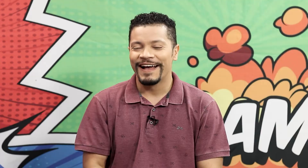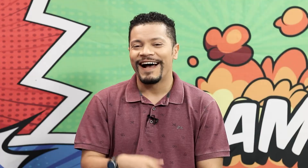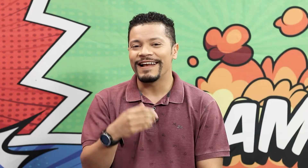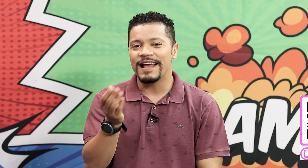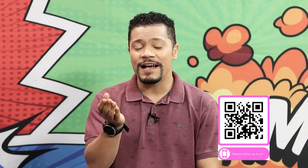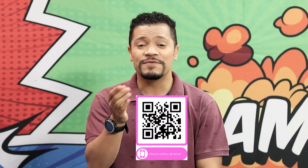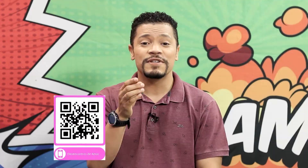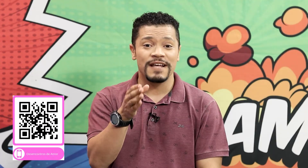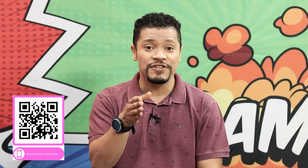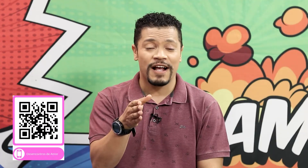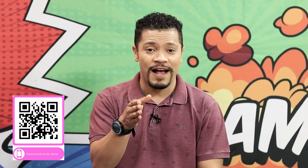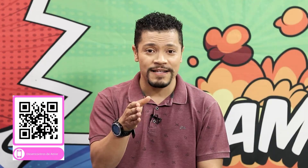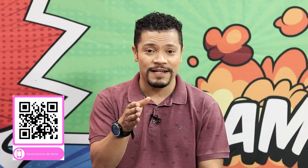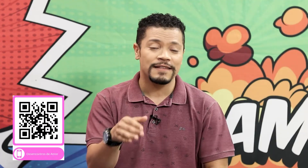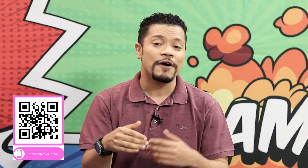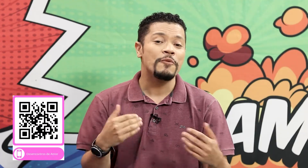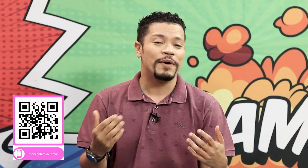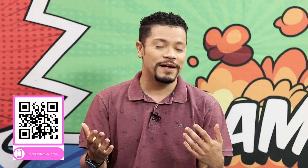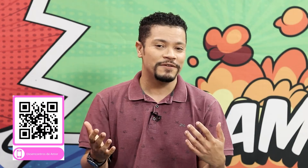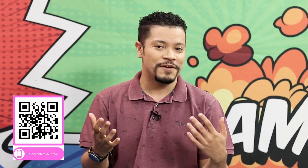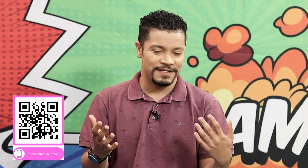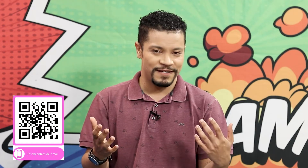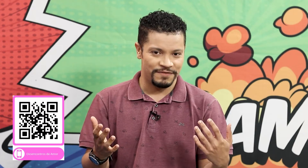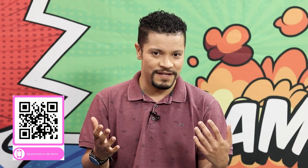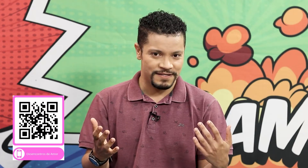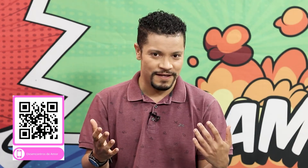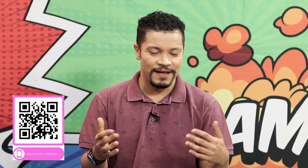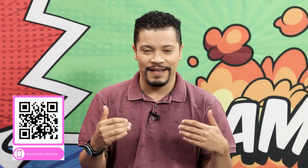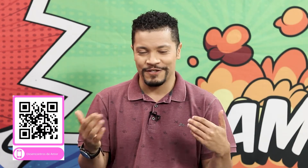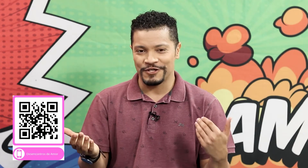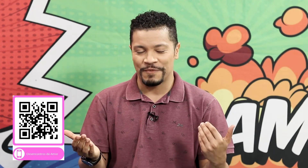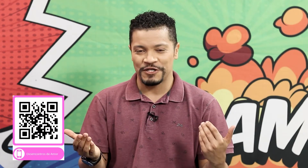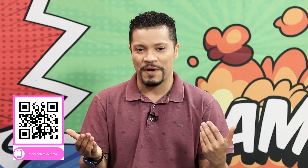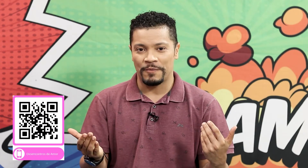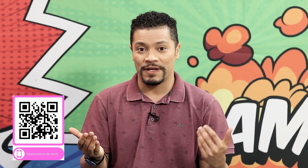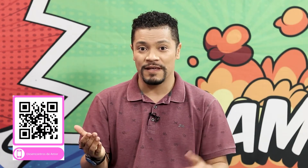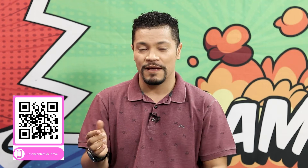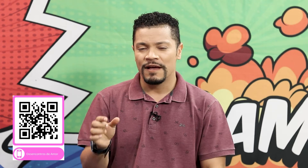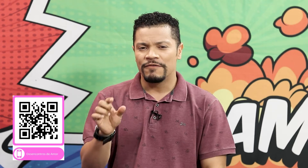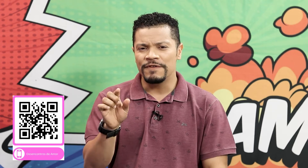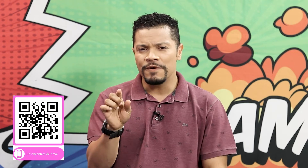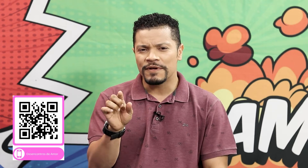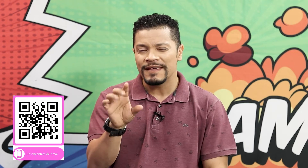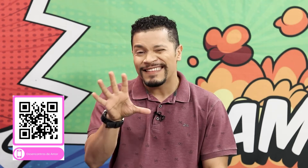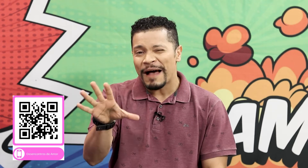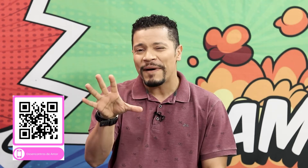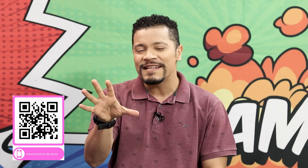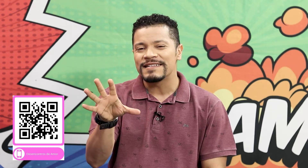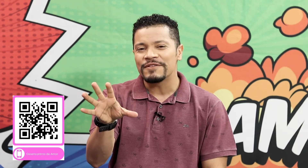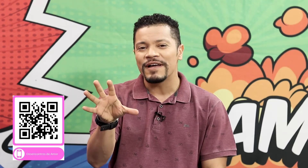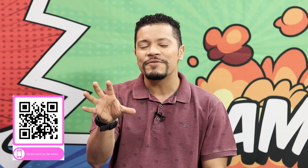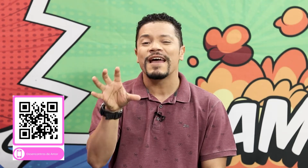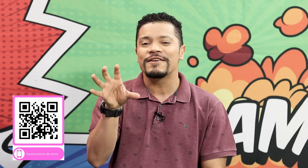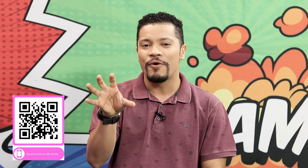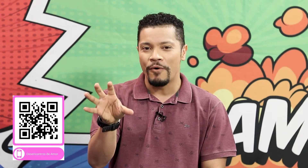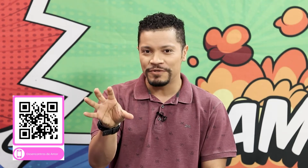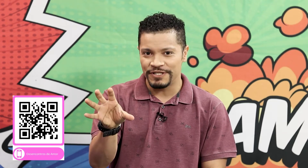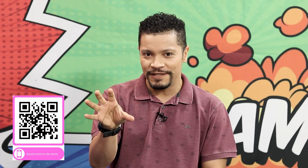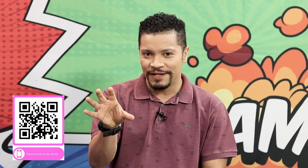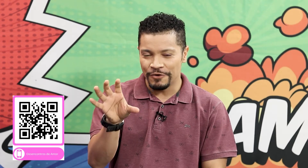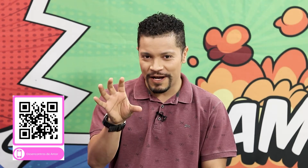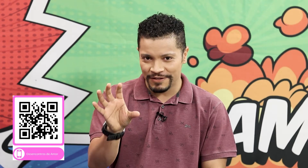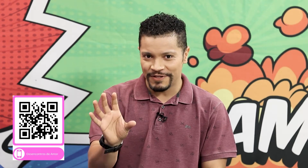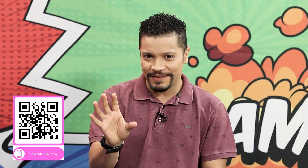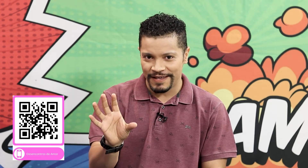digitais. Aliás, você aí de casa que está acompanhando a nossa entrevista, esse nosso bate-papo aqui, viu que está aparecendo aí um QR